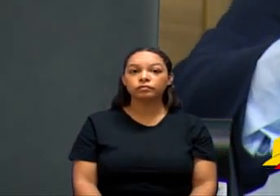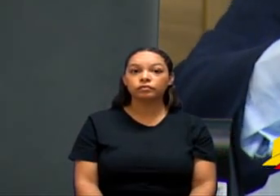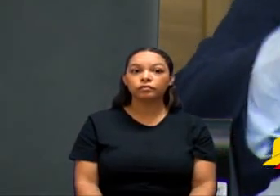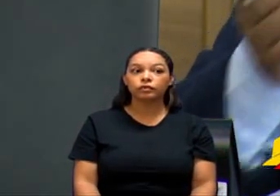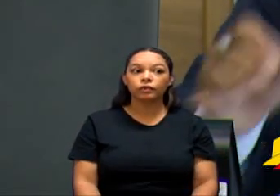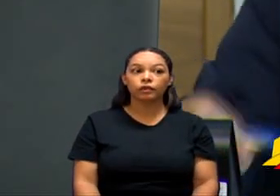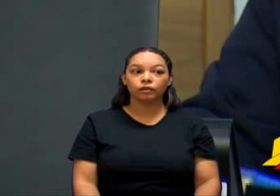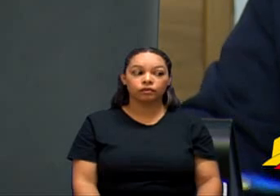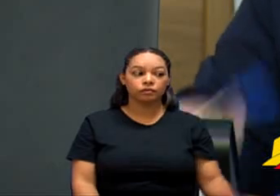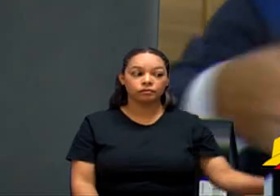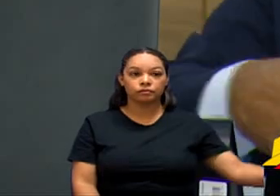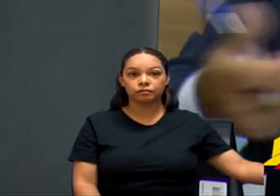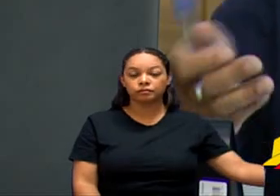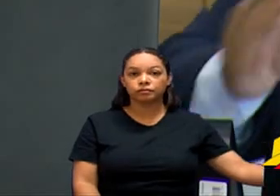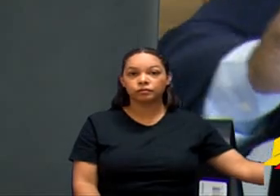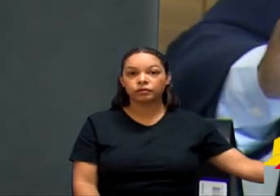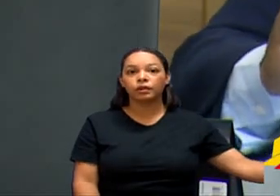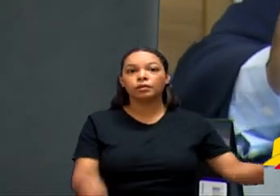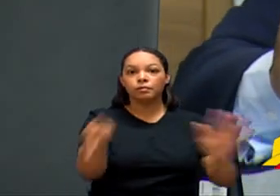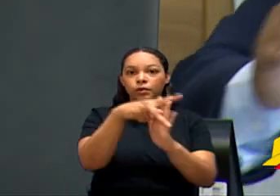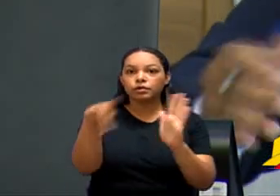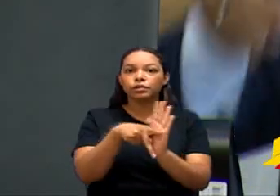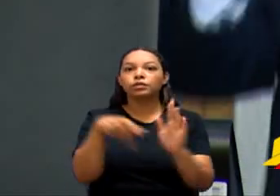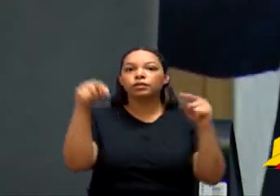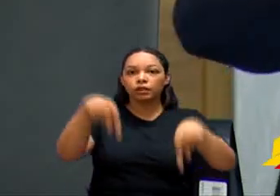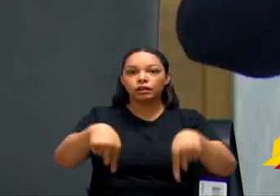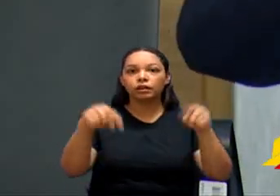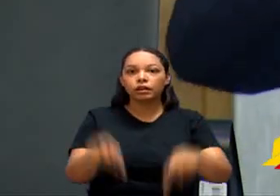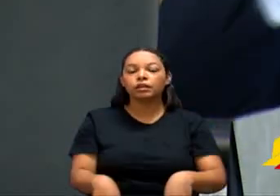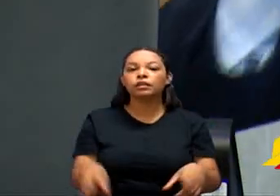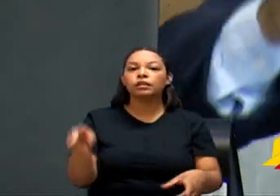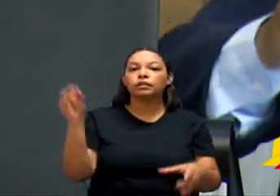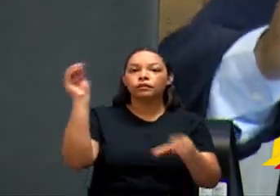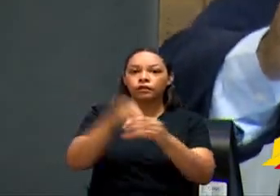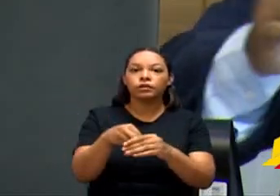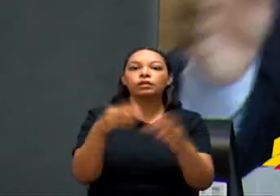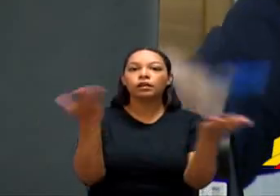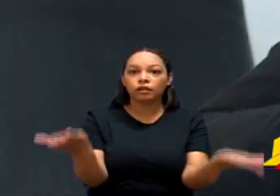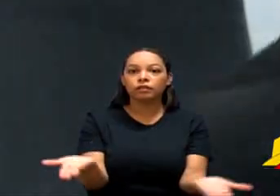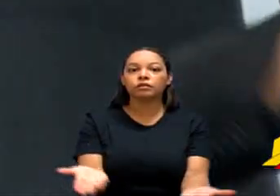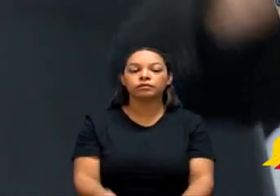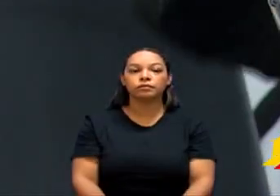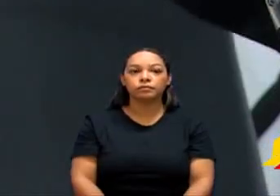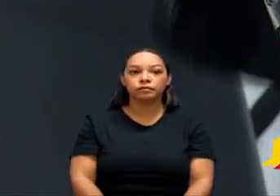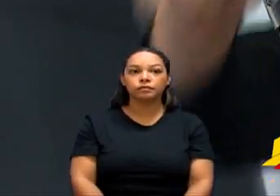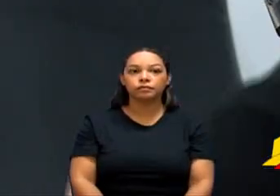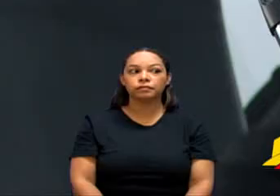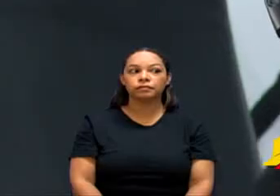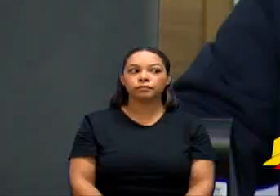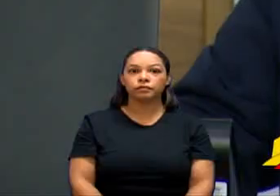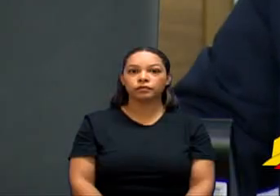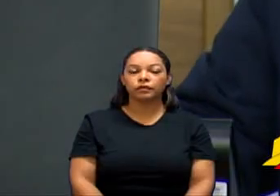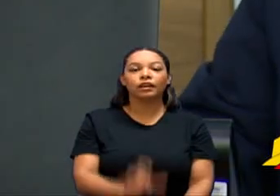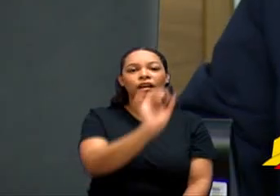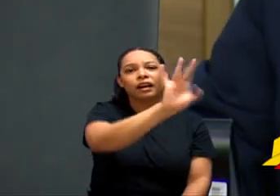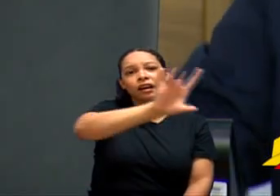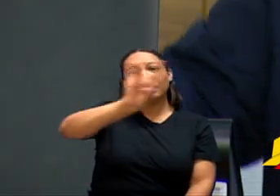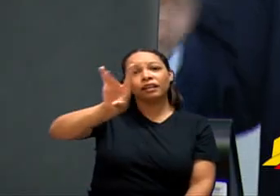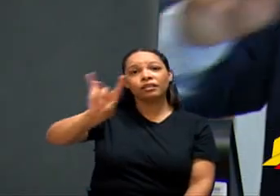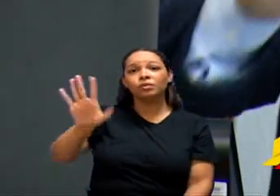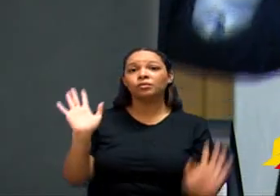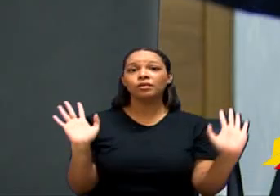Gente, vamos votar o projeto. O projeto está aqui, não para votar e votar. Não, eu abro para as Vossa Excelência também mais. Eu acho que cada um aqui, acho que nós temos